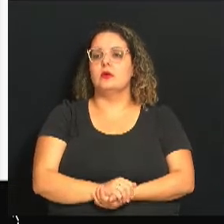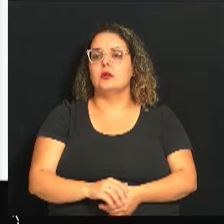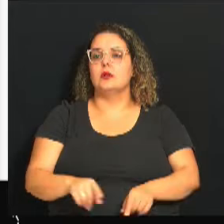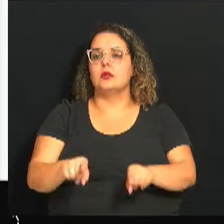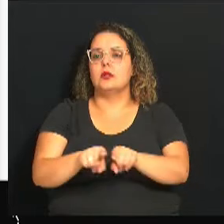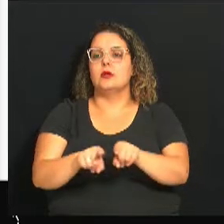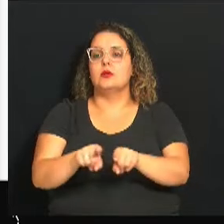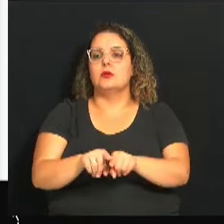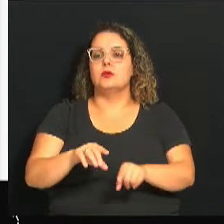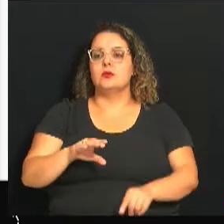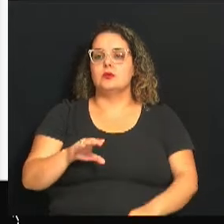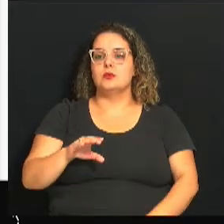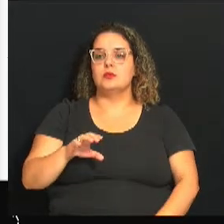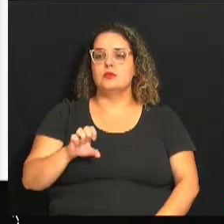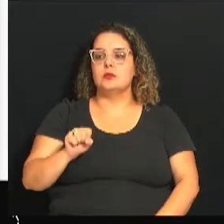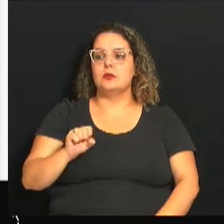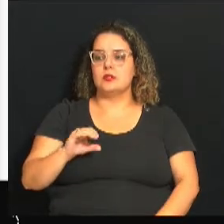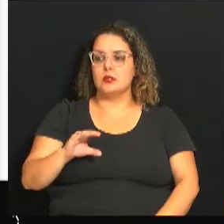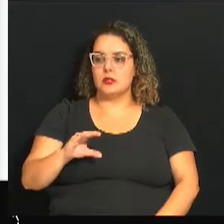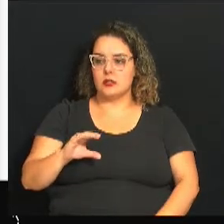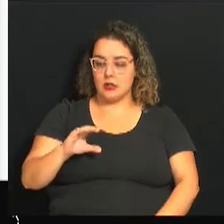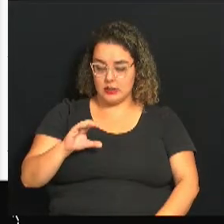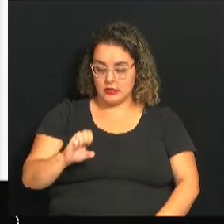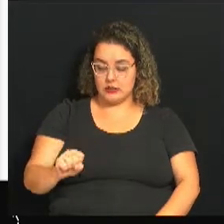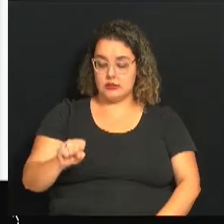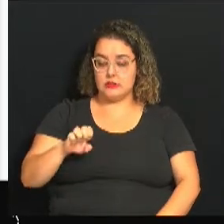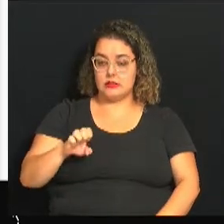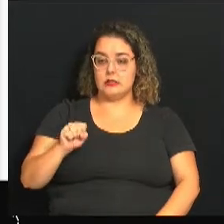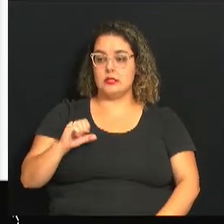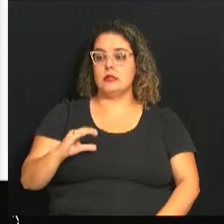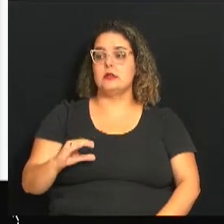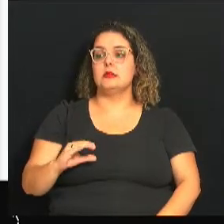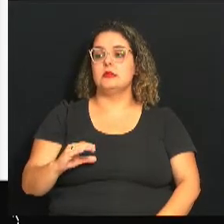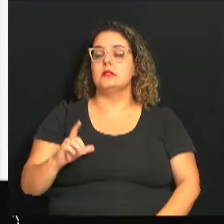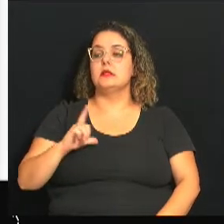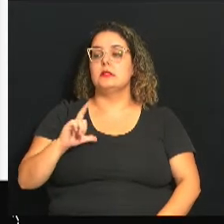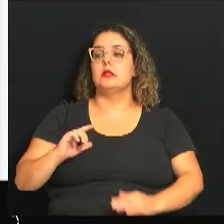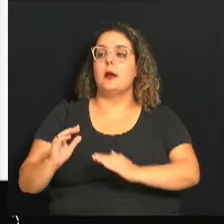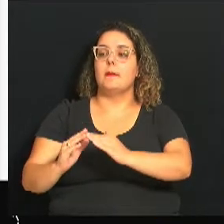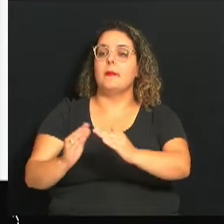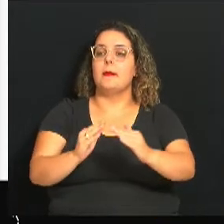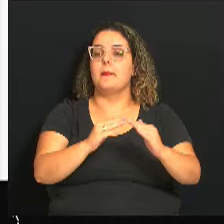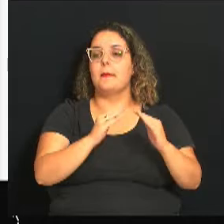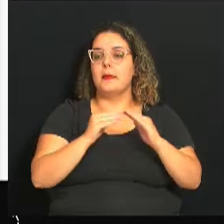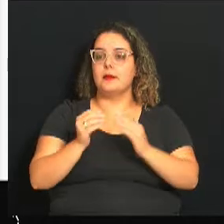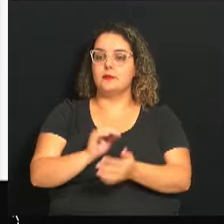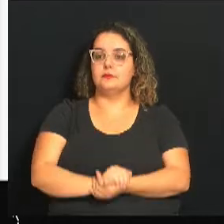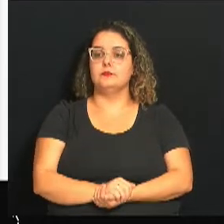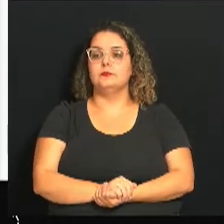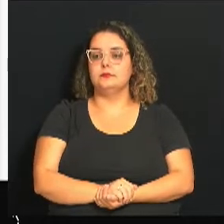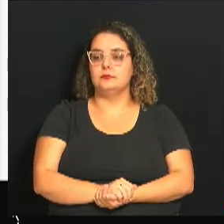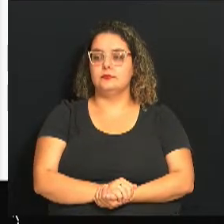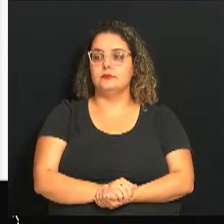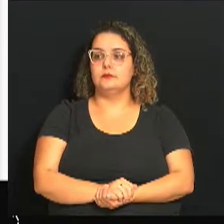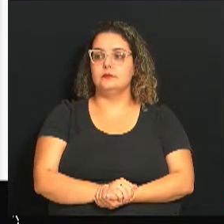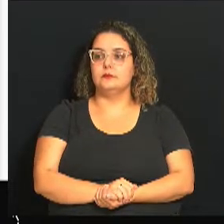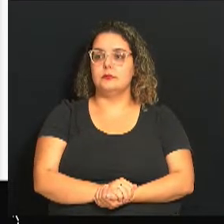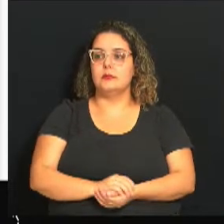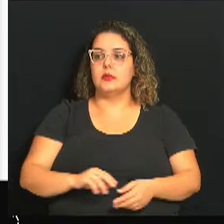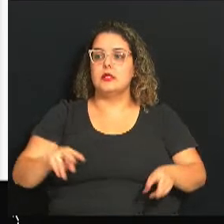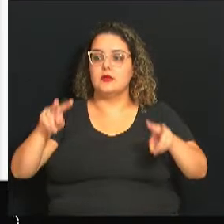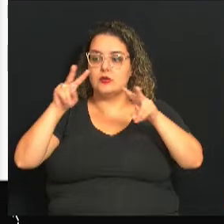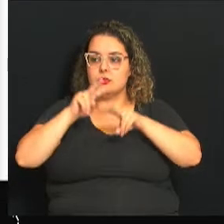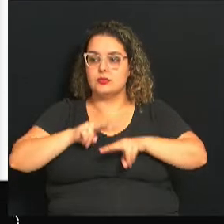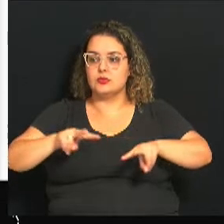uma segregação territorial, que tem áreas residenciais ali em volta, né? Então, a gente trazer esse olhar a partir